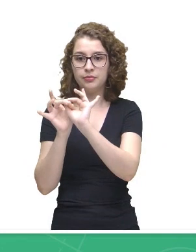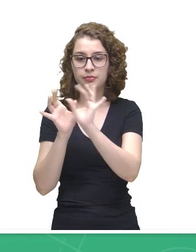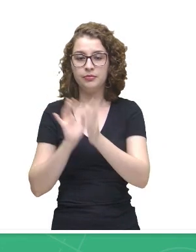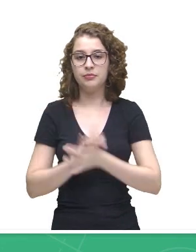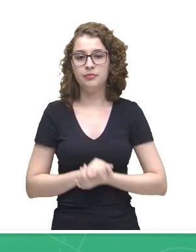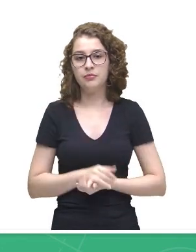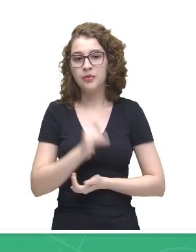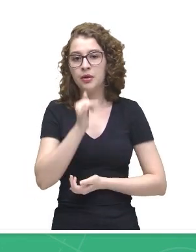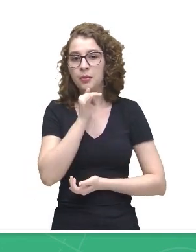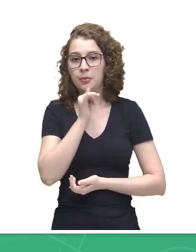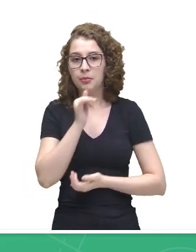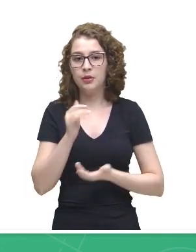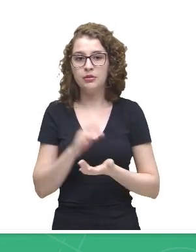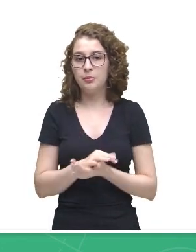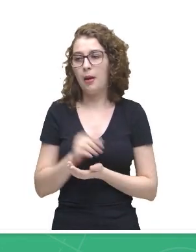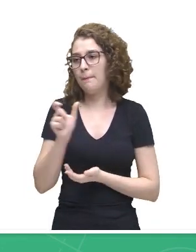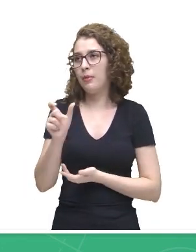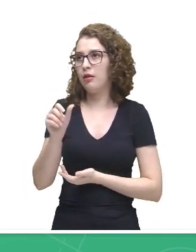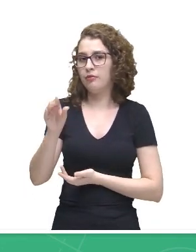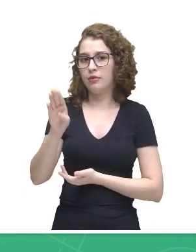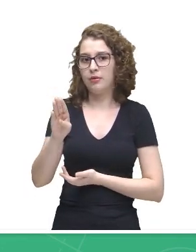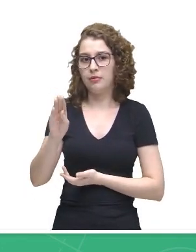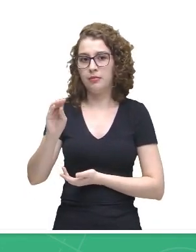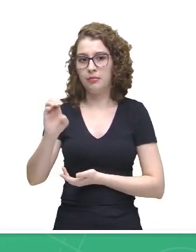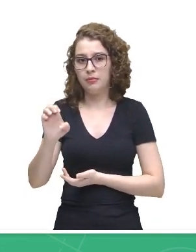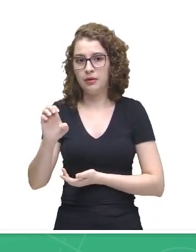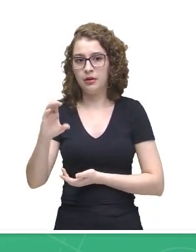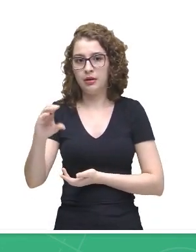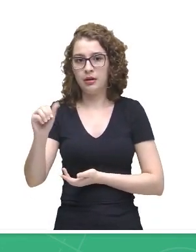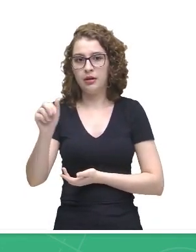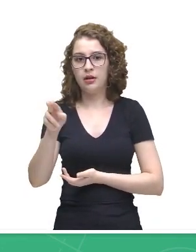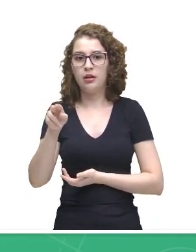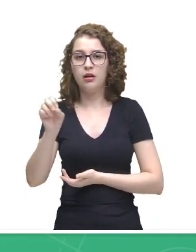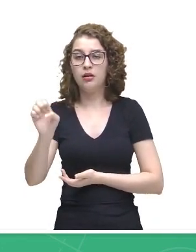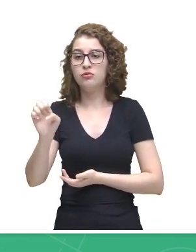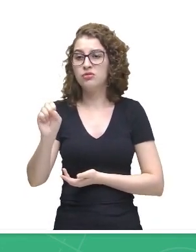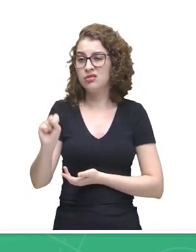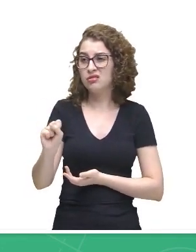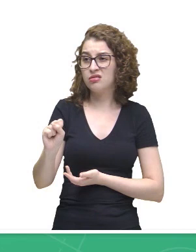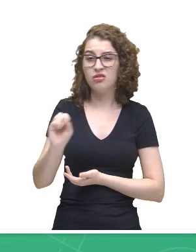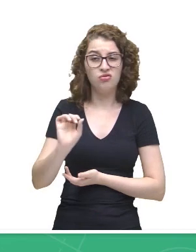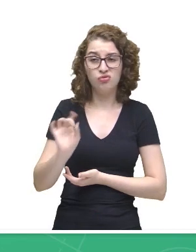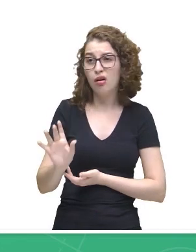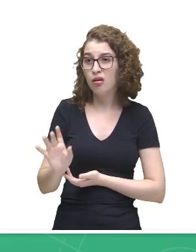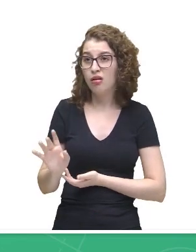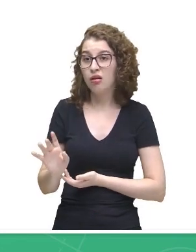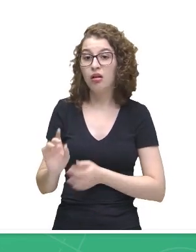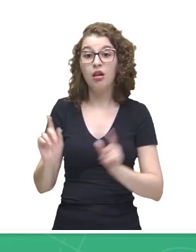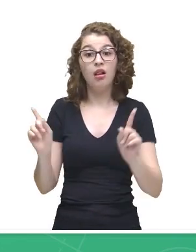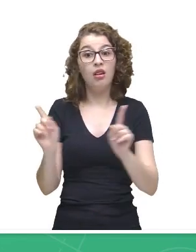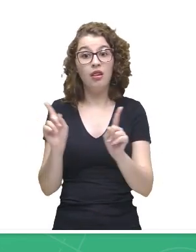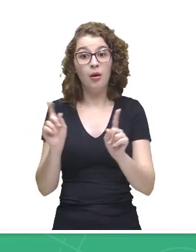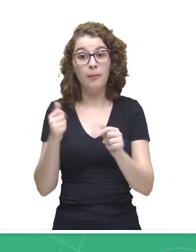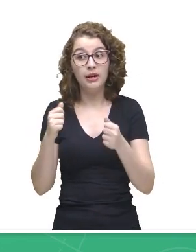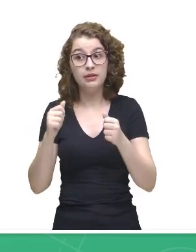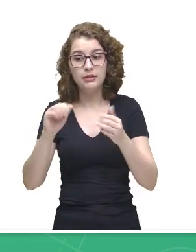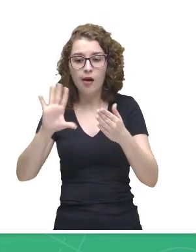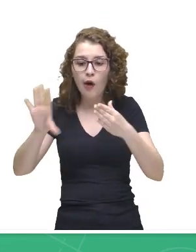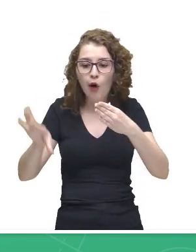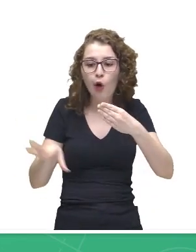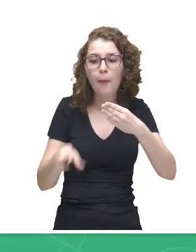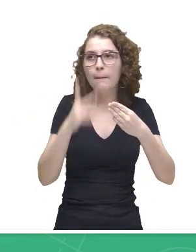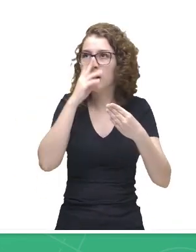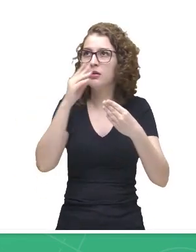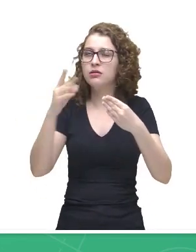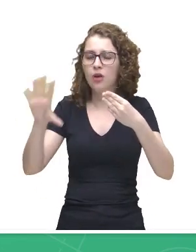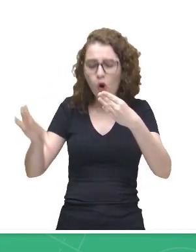palavra because sozinha, assim, do nada eu falo because. Não pode, tá, gente? Elas são sempre utilizadas para adicionar ideias às orações.